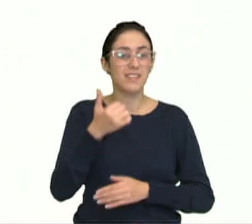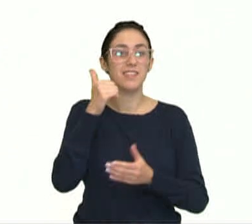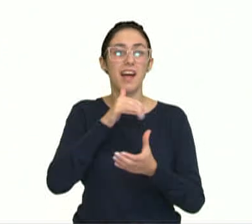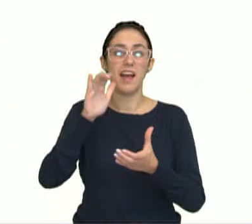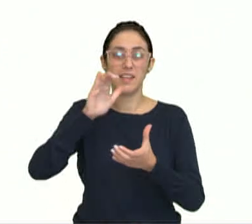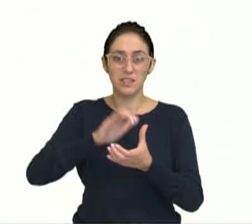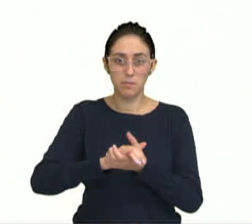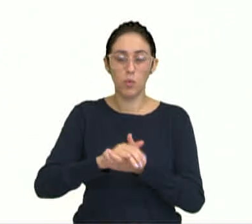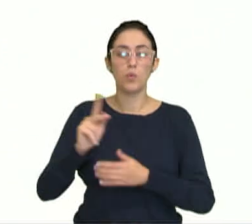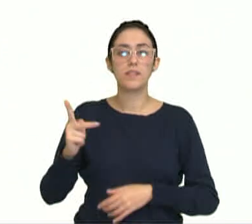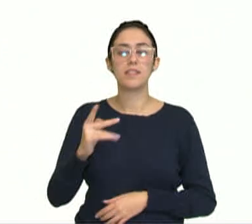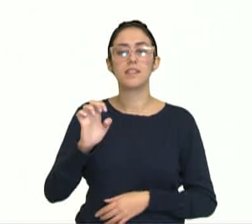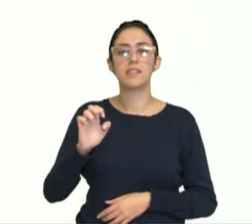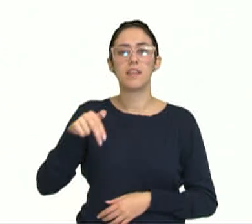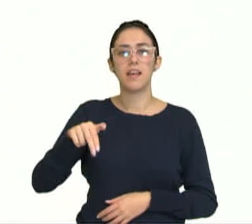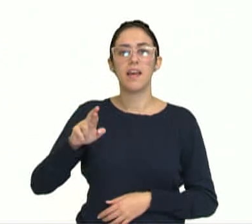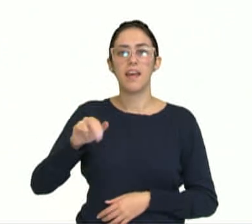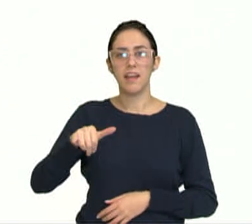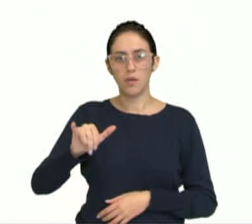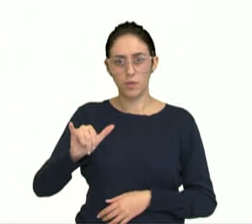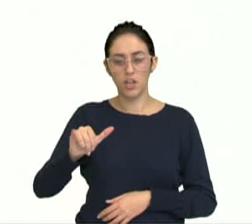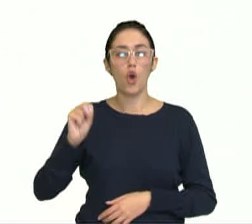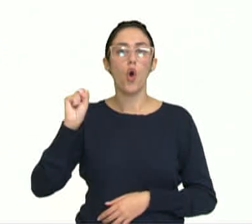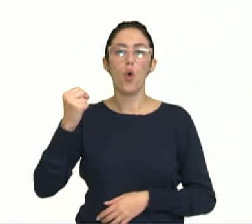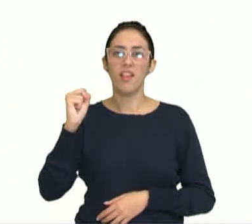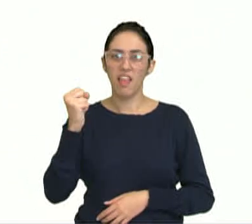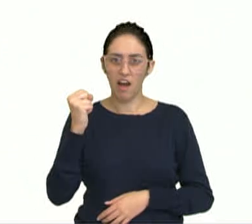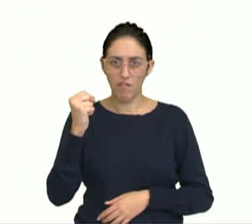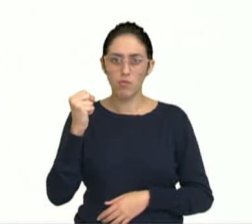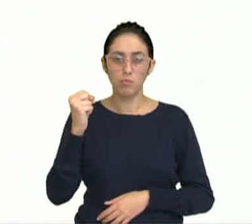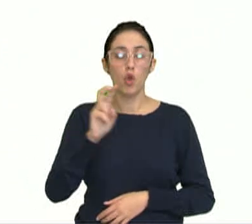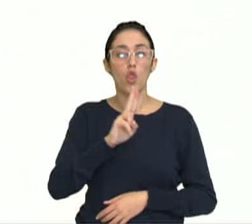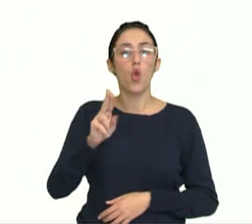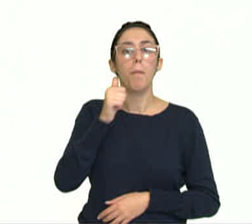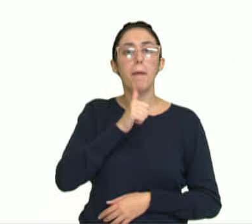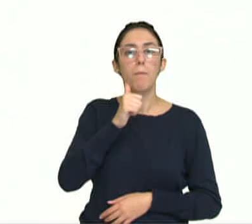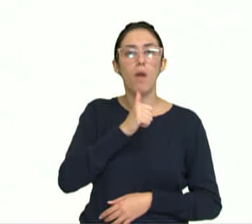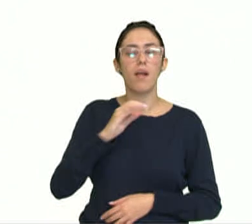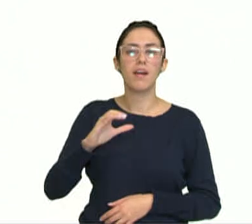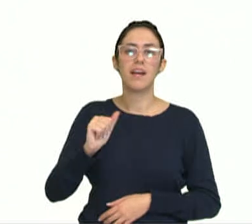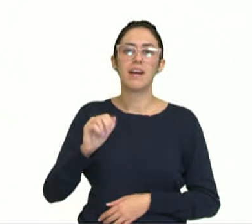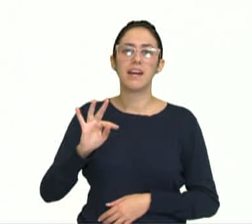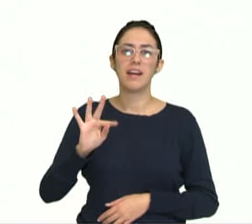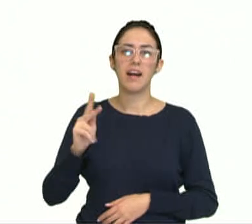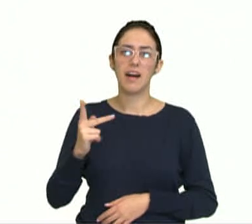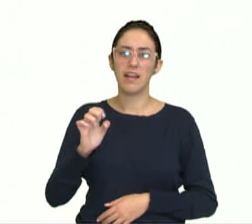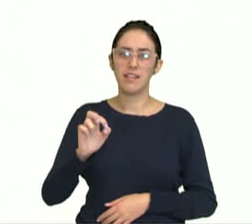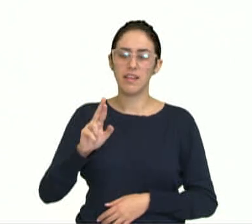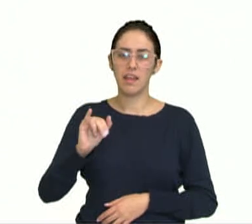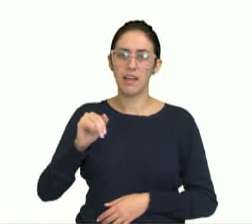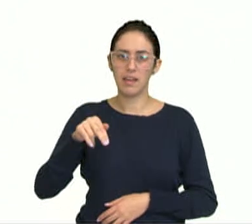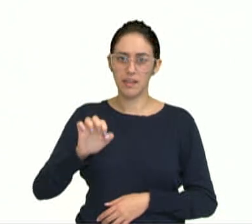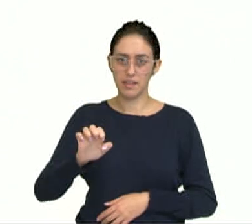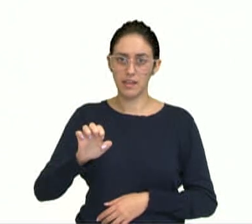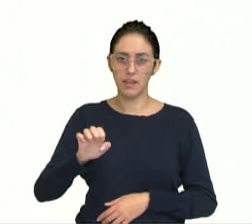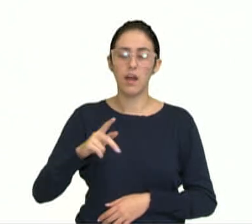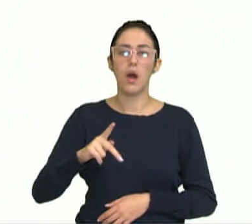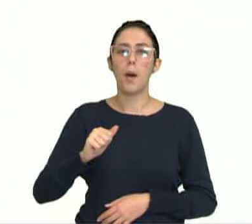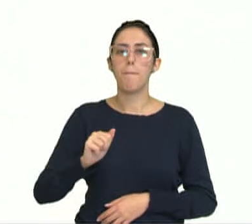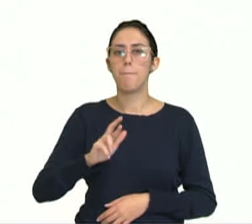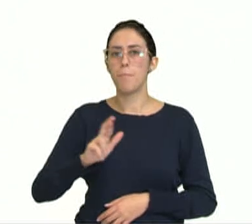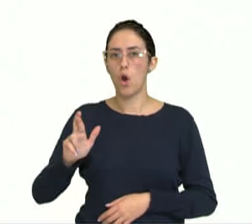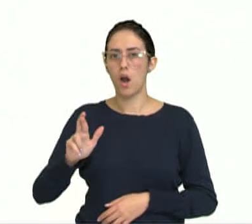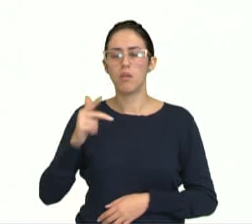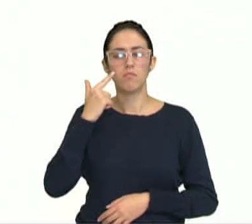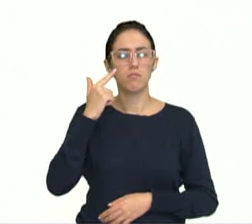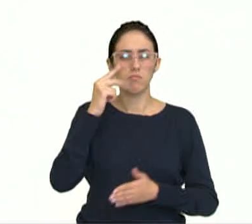Henry VIII. E o nome dela, Catherine Parr, ok? Acompanhem a leitura.